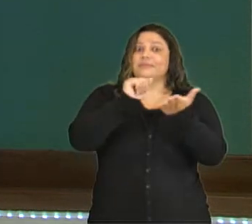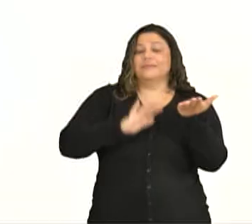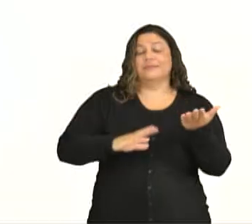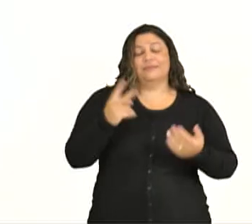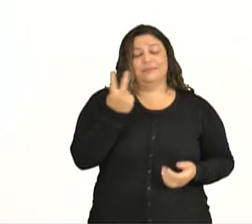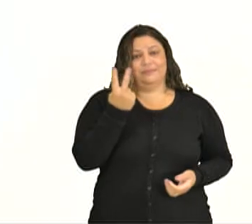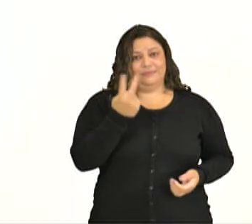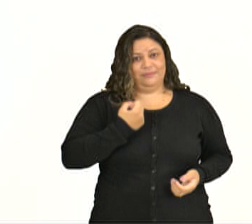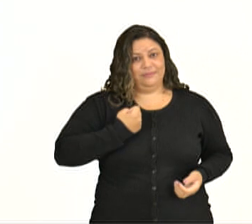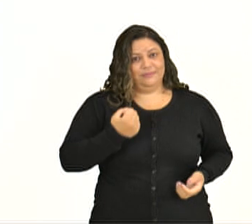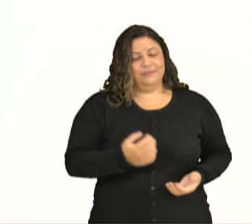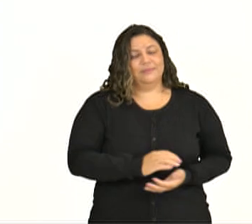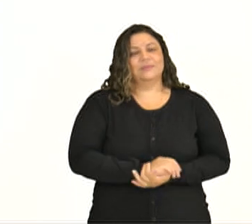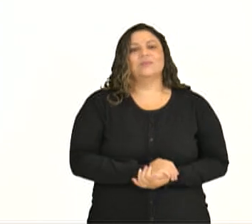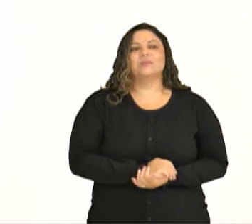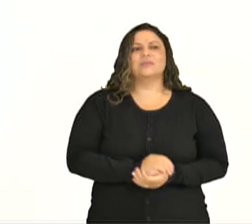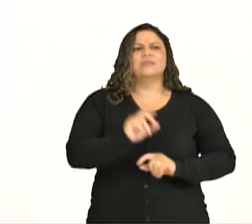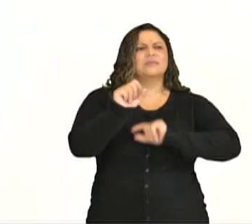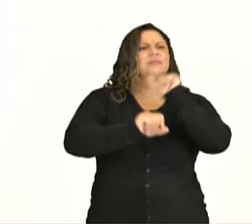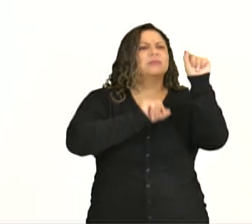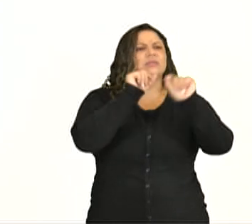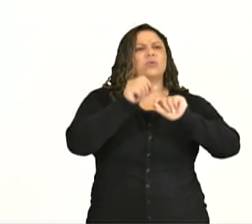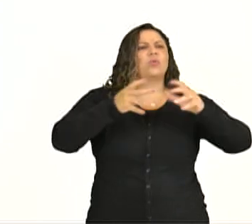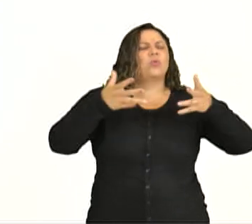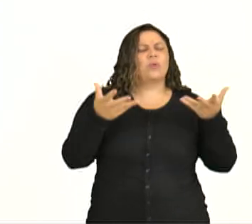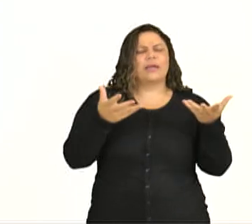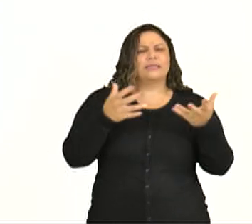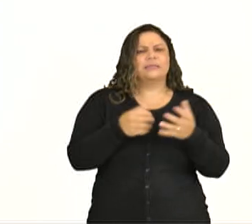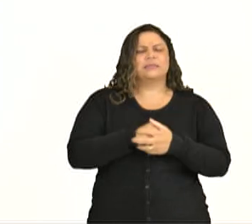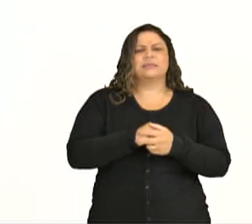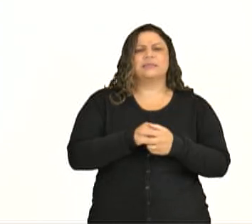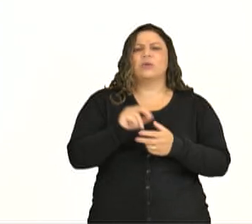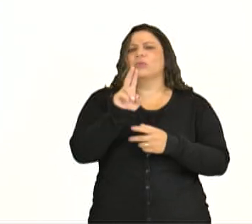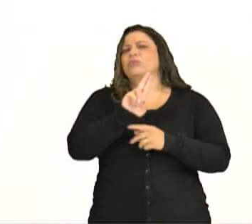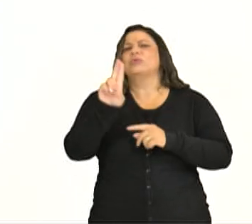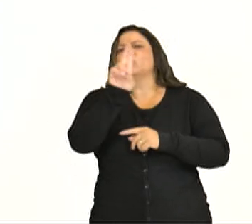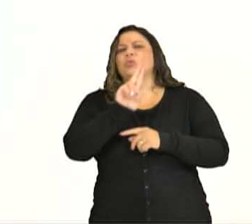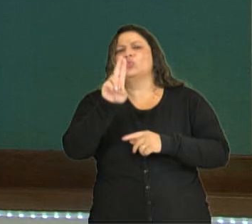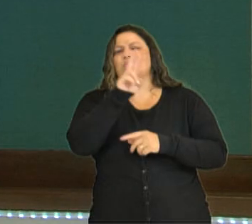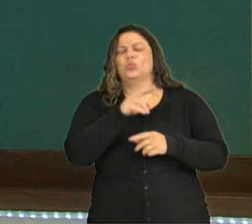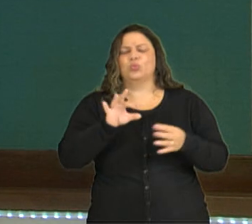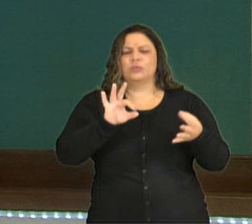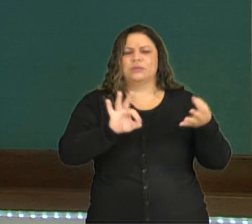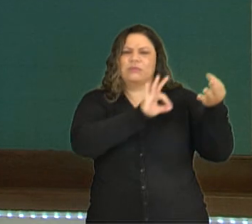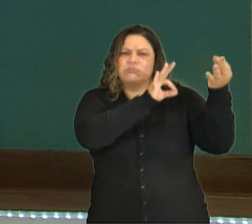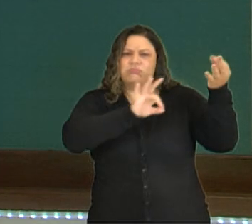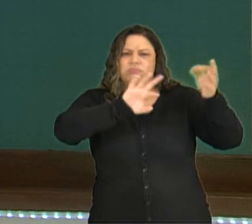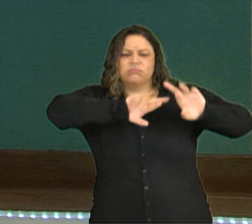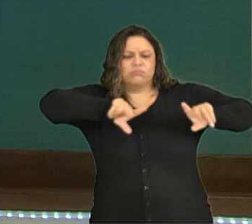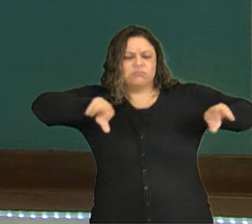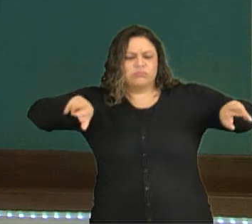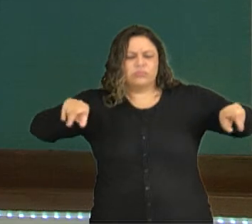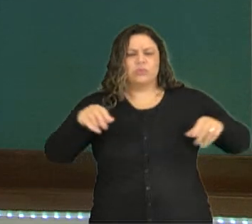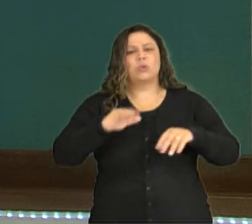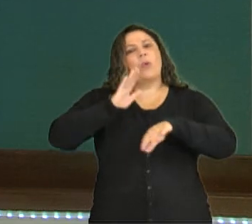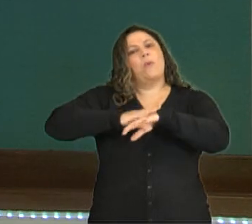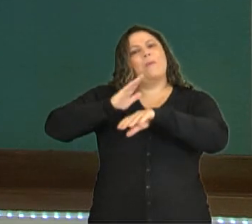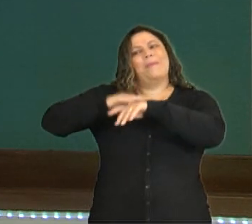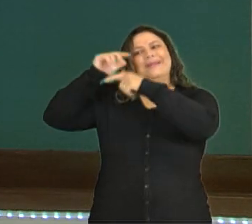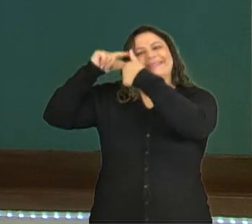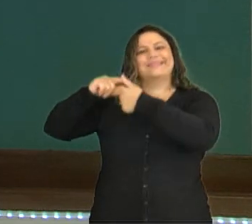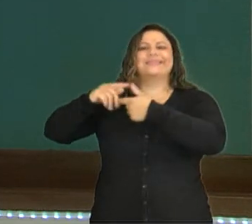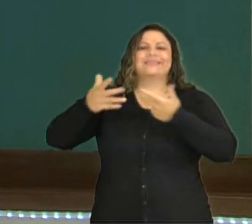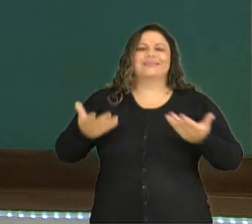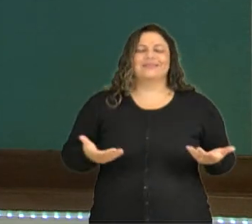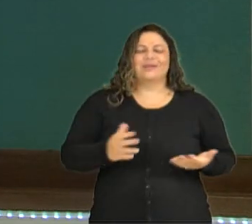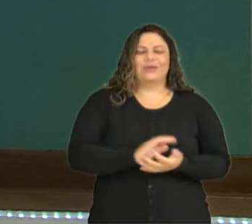exercício. Quais são instrumentos utilizados na capoeira, dos mais tradicionais?